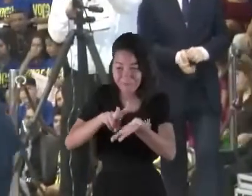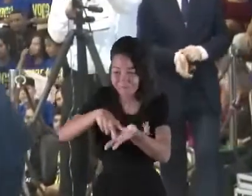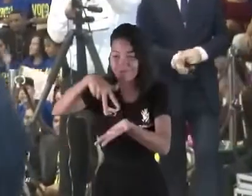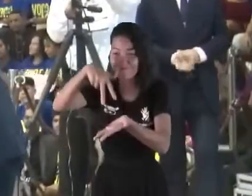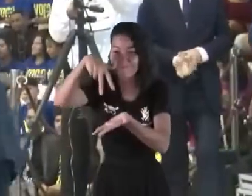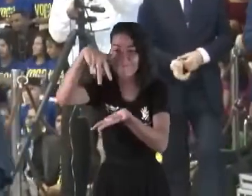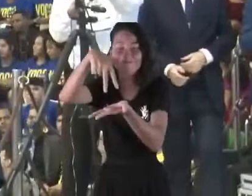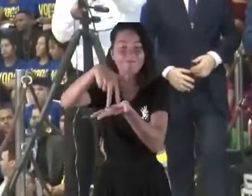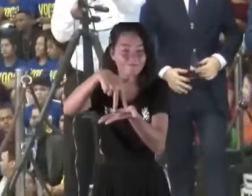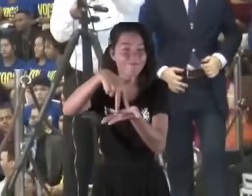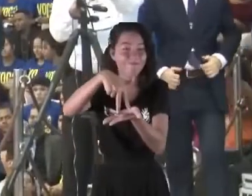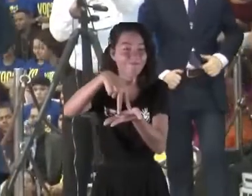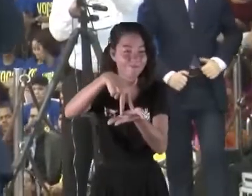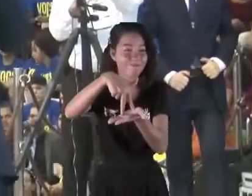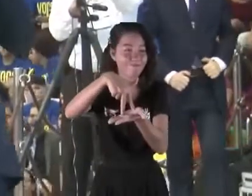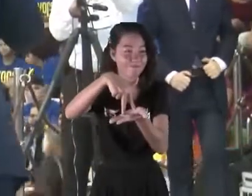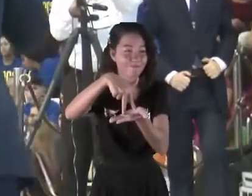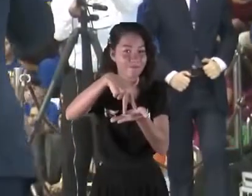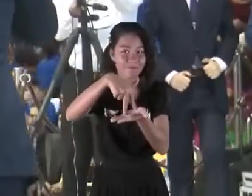Nesta noite,